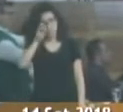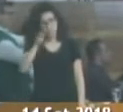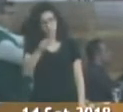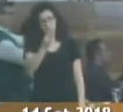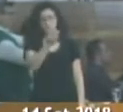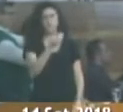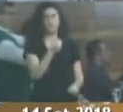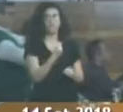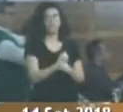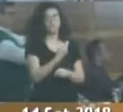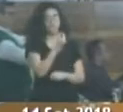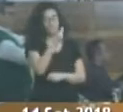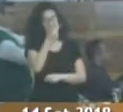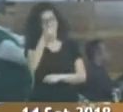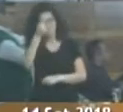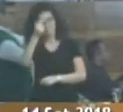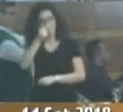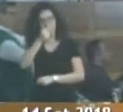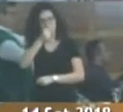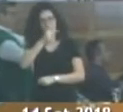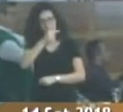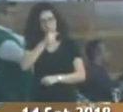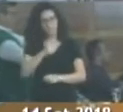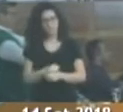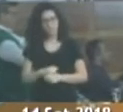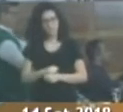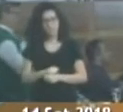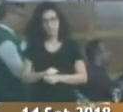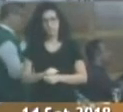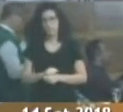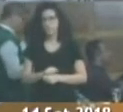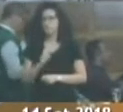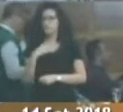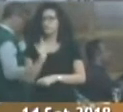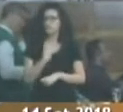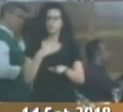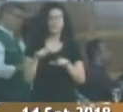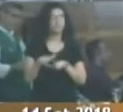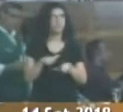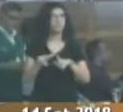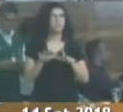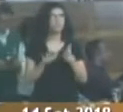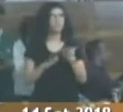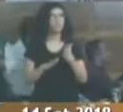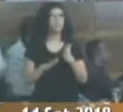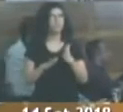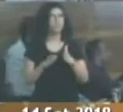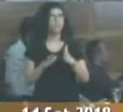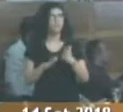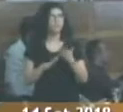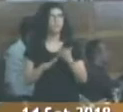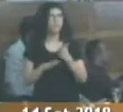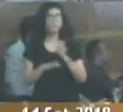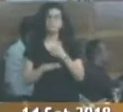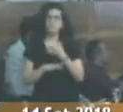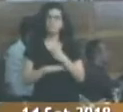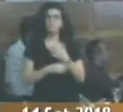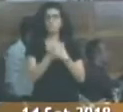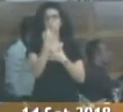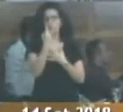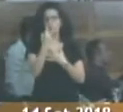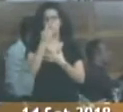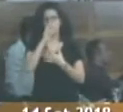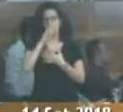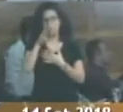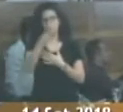27 anos, né? E a gente tem trabalhado, em média, distribuindo por ano